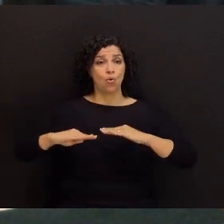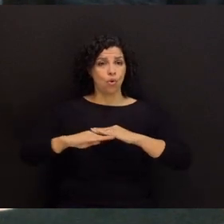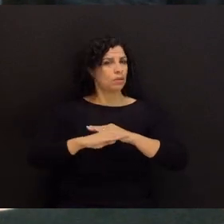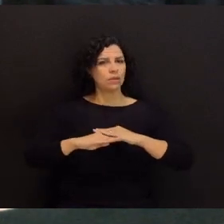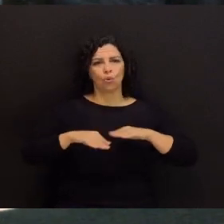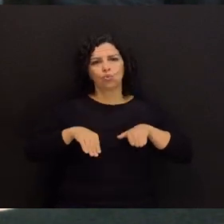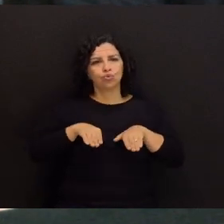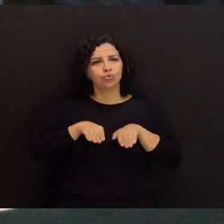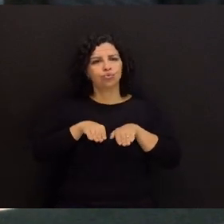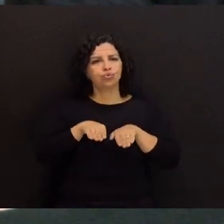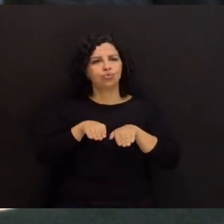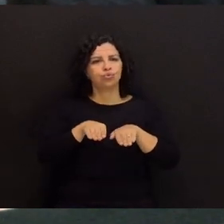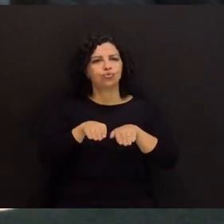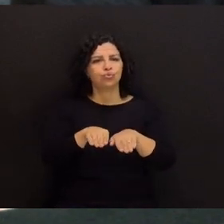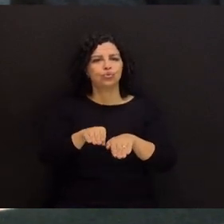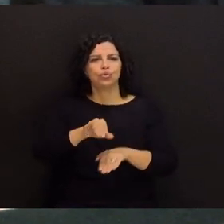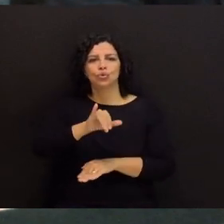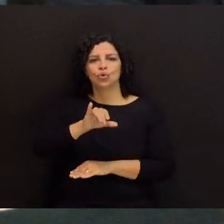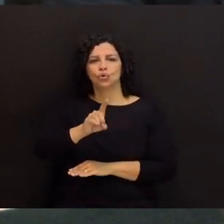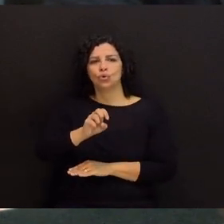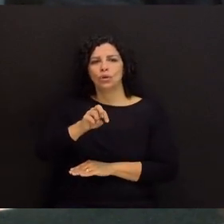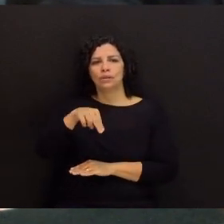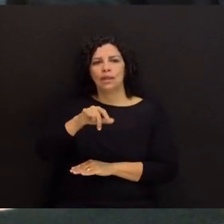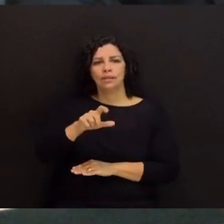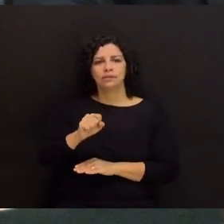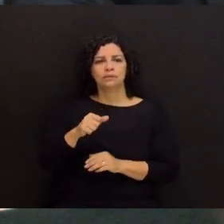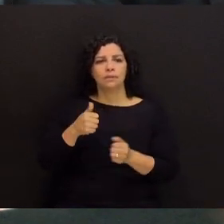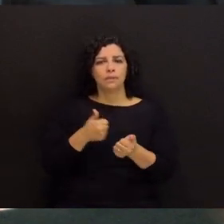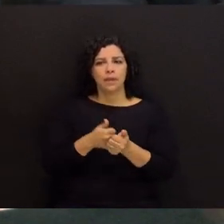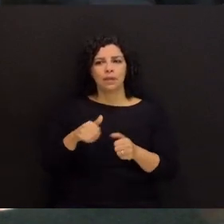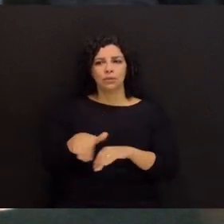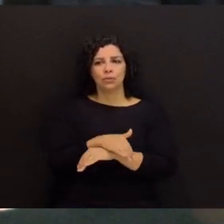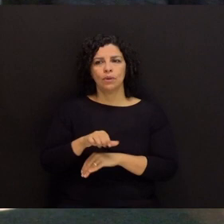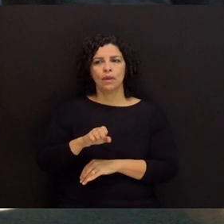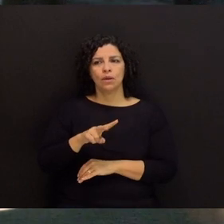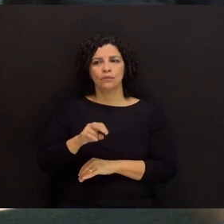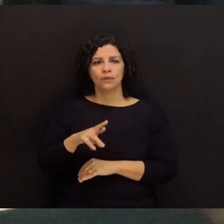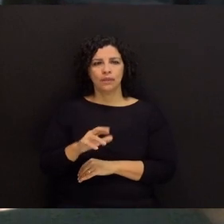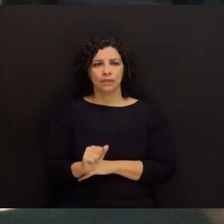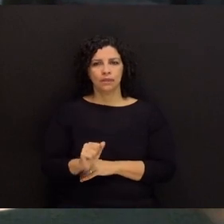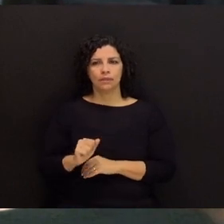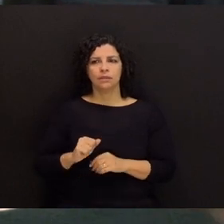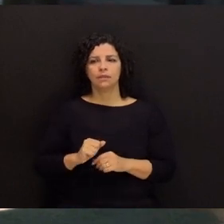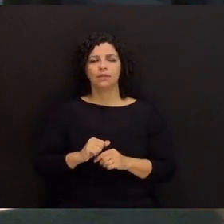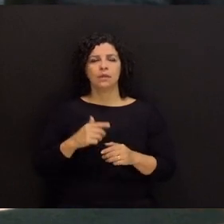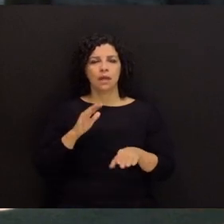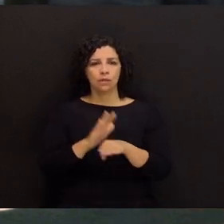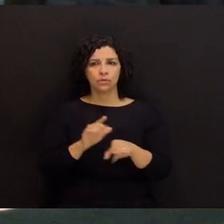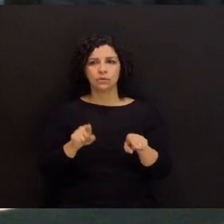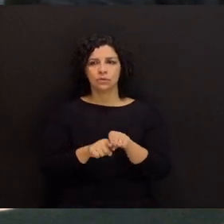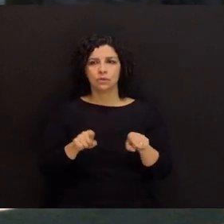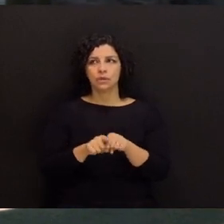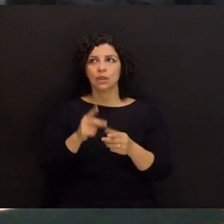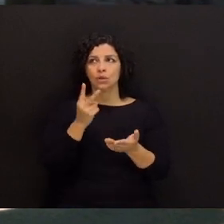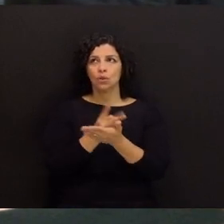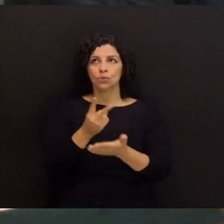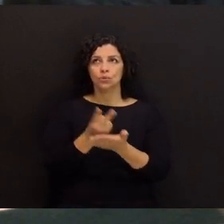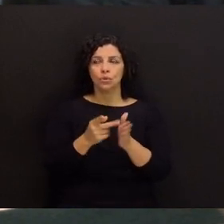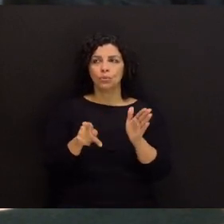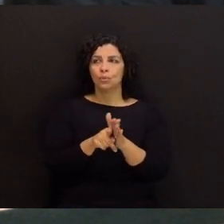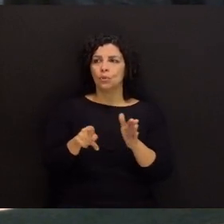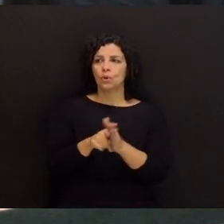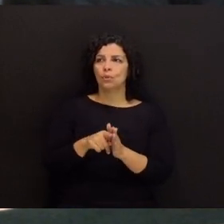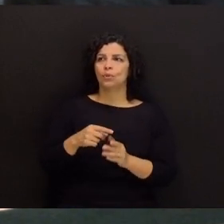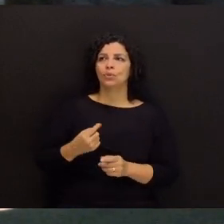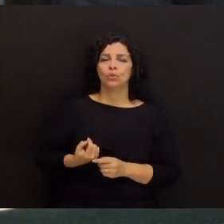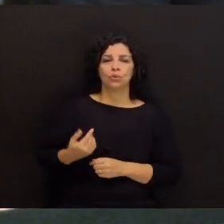adornelles em continuação com Rua Elvira chafer Rocha beneficiando assim a continuidade do sentido